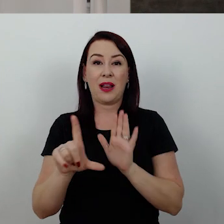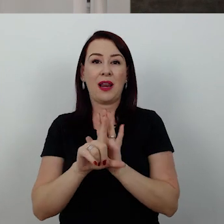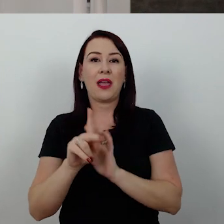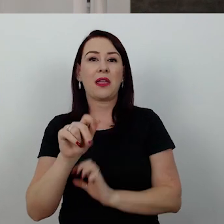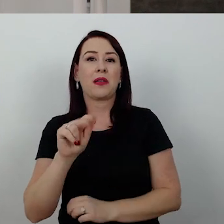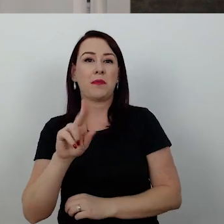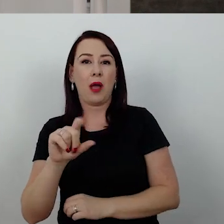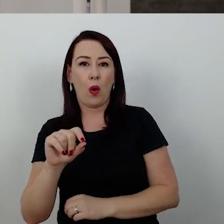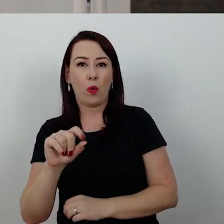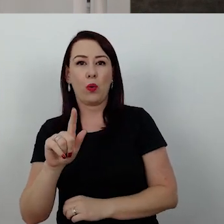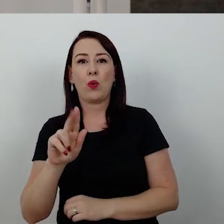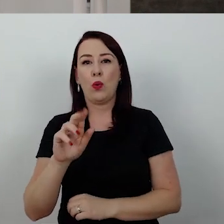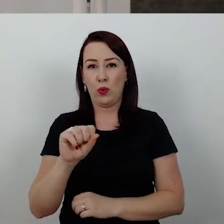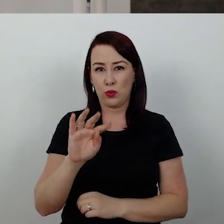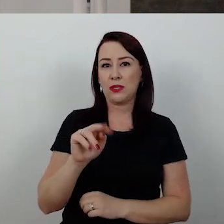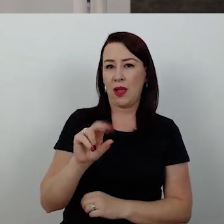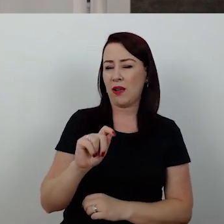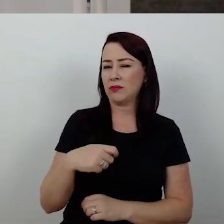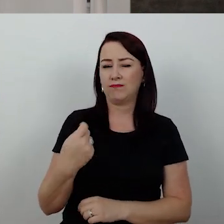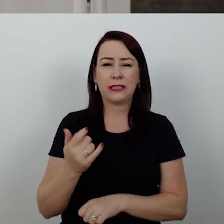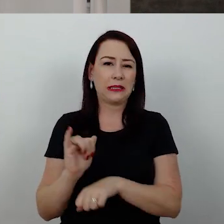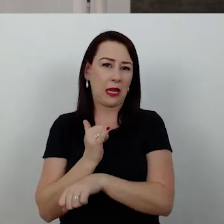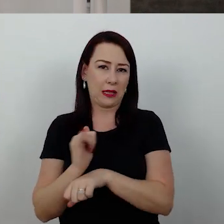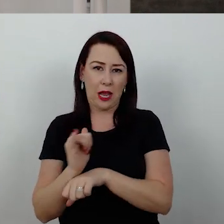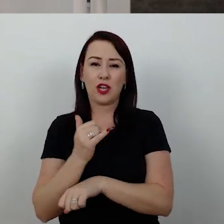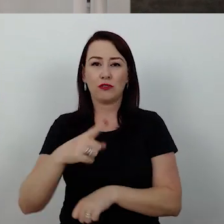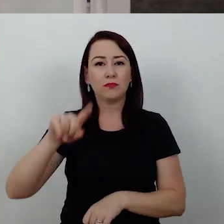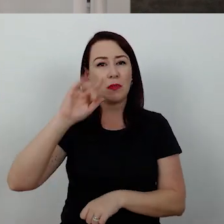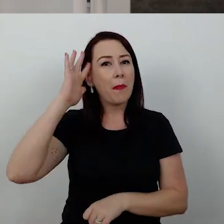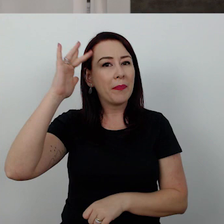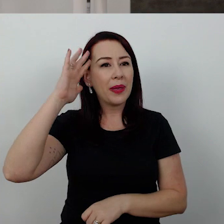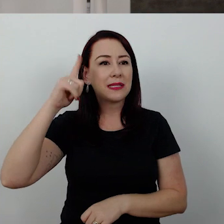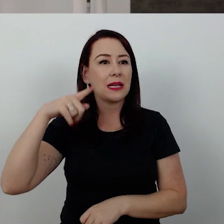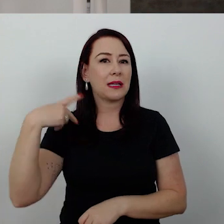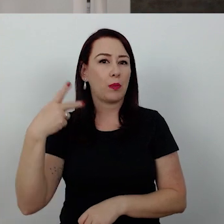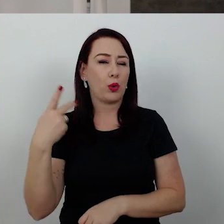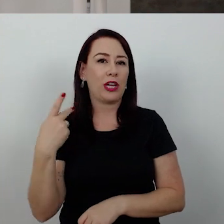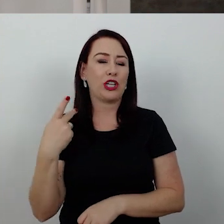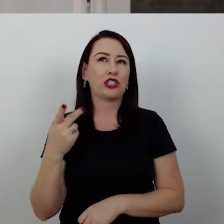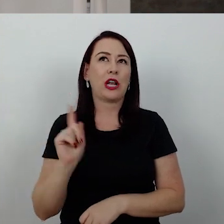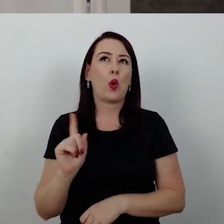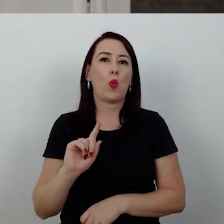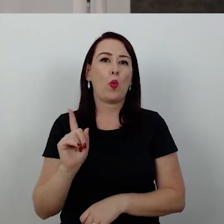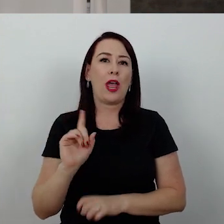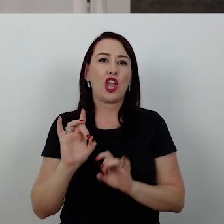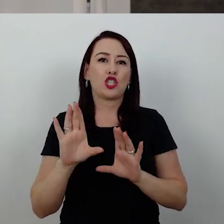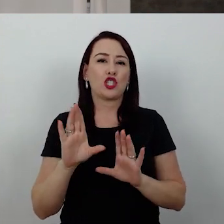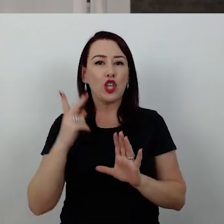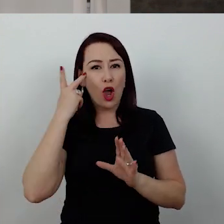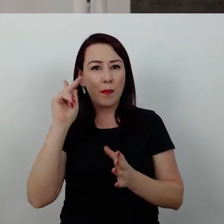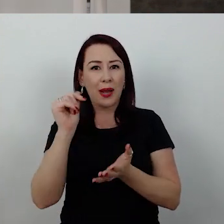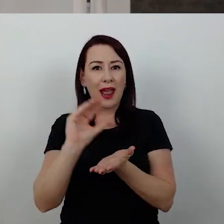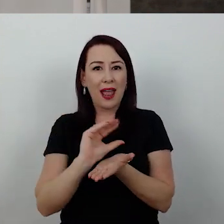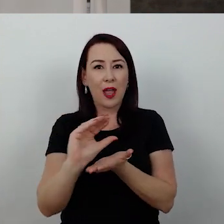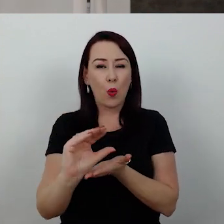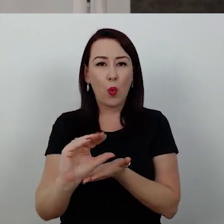ela é extremamente estratégica, pensando na política, né, que vai ser não só dar recurso para